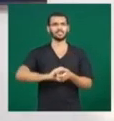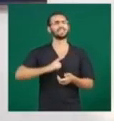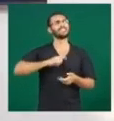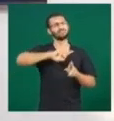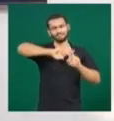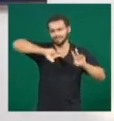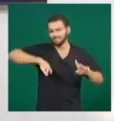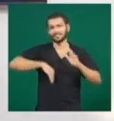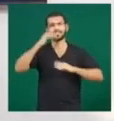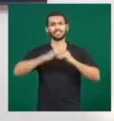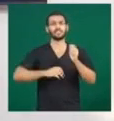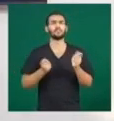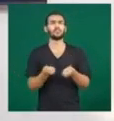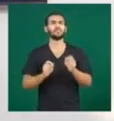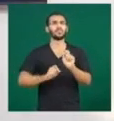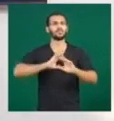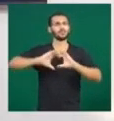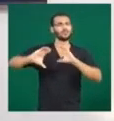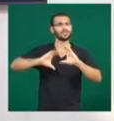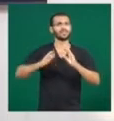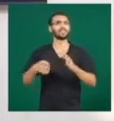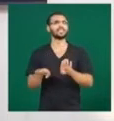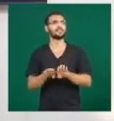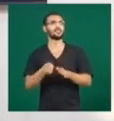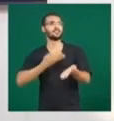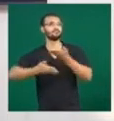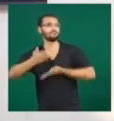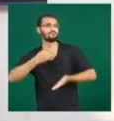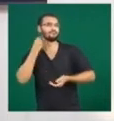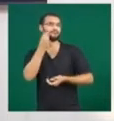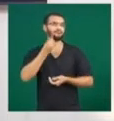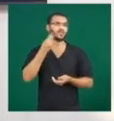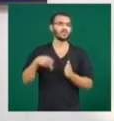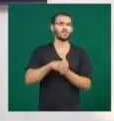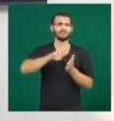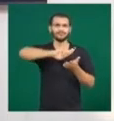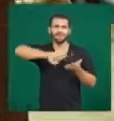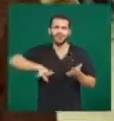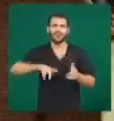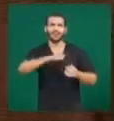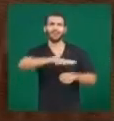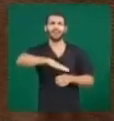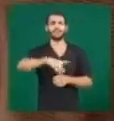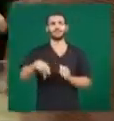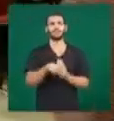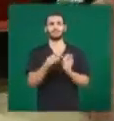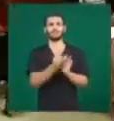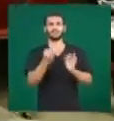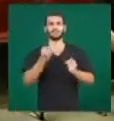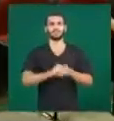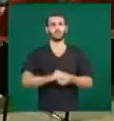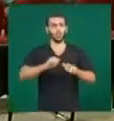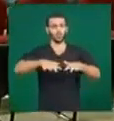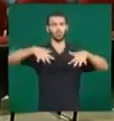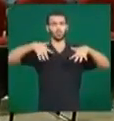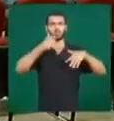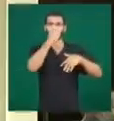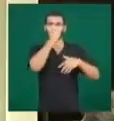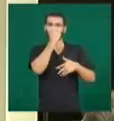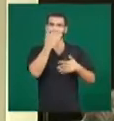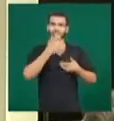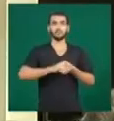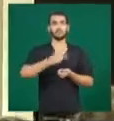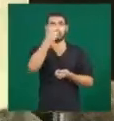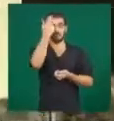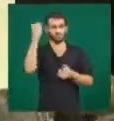trocar experiências e conhecimento também com quem entende muito das diferentes áreas da física. Auditório cheio de gente que veio assistir a